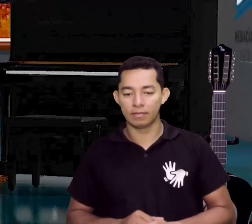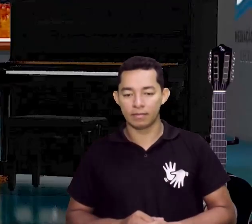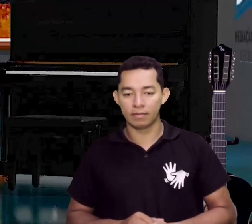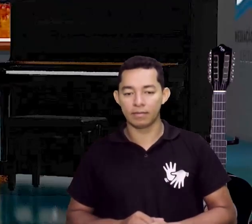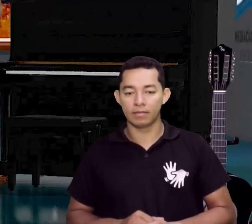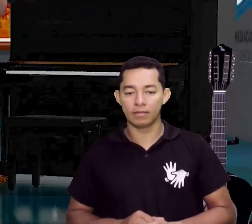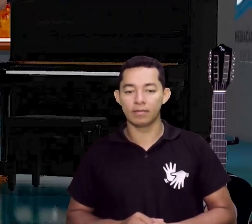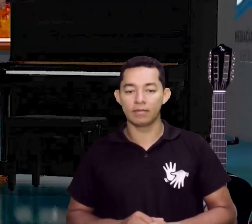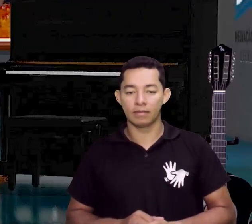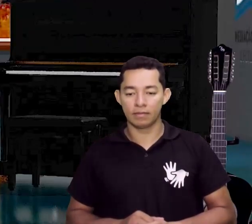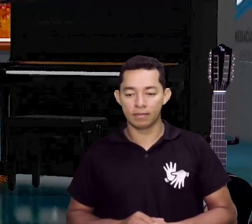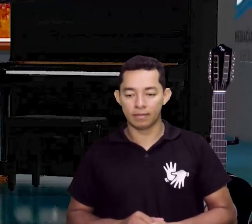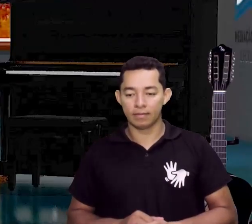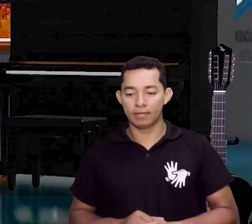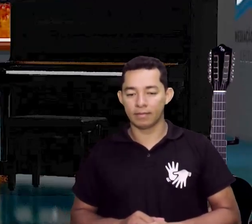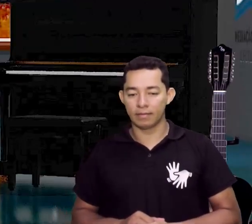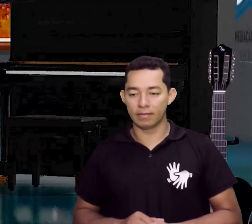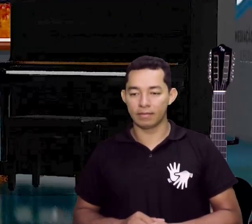Aí!